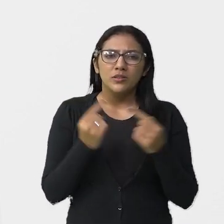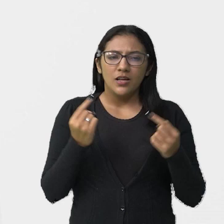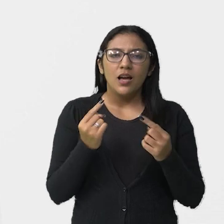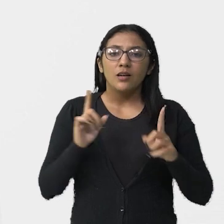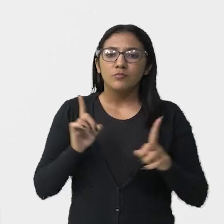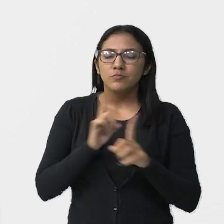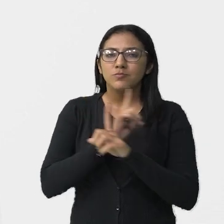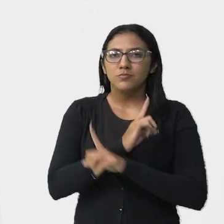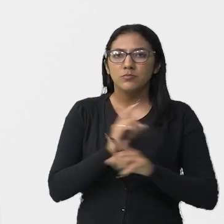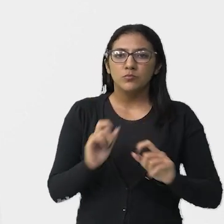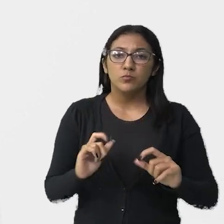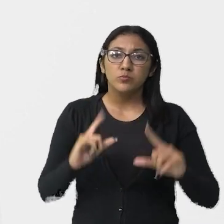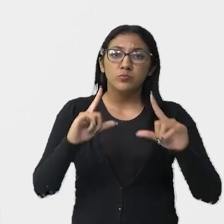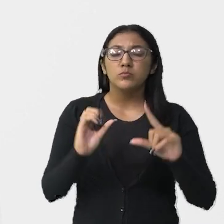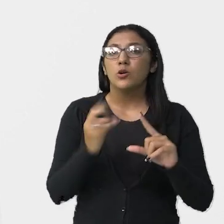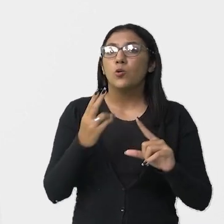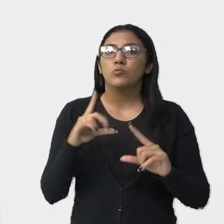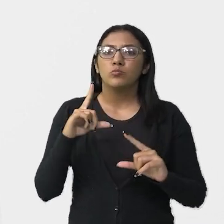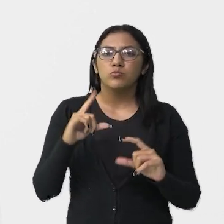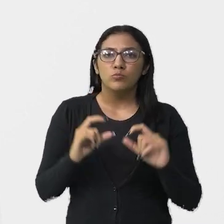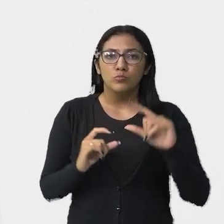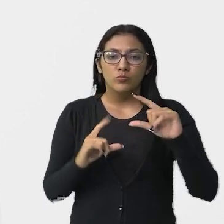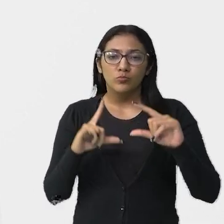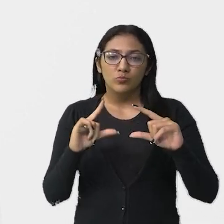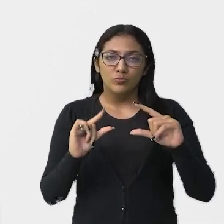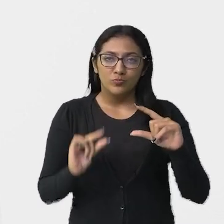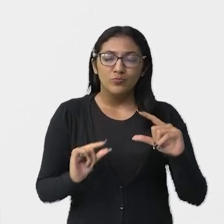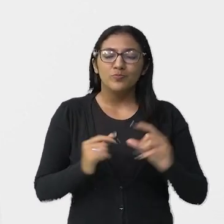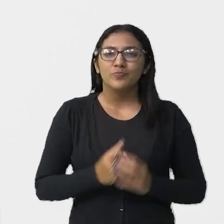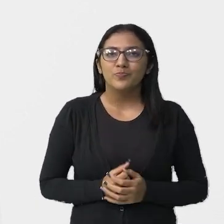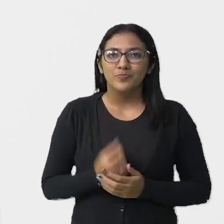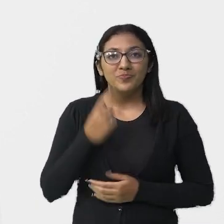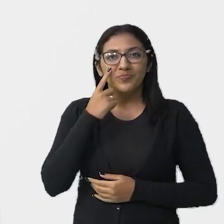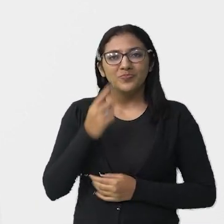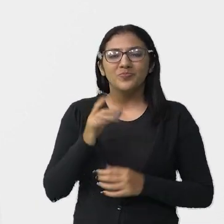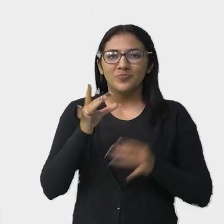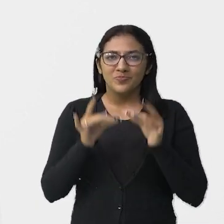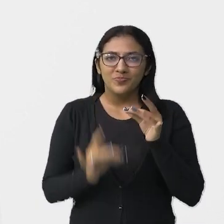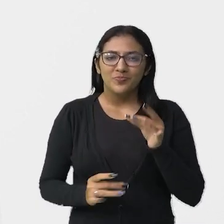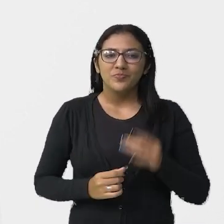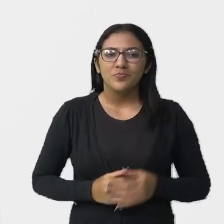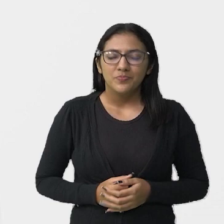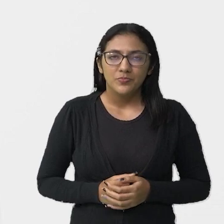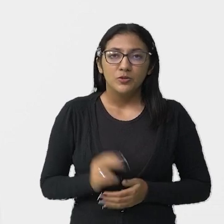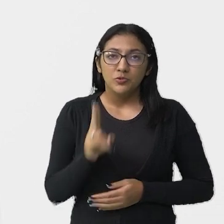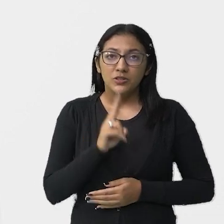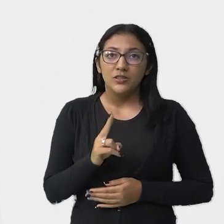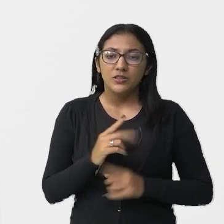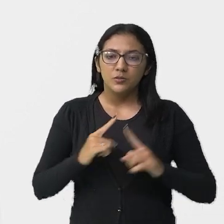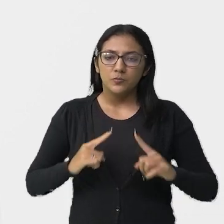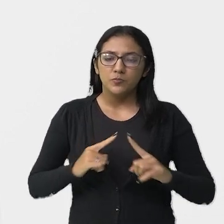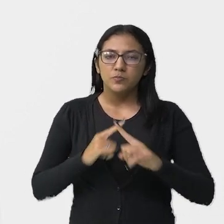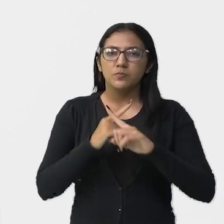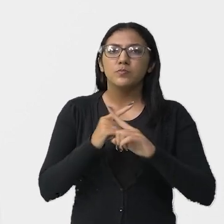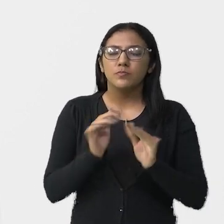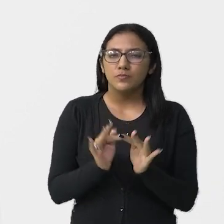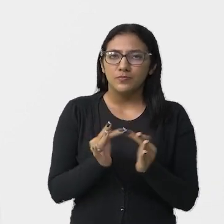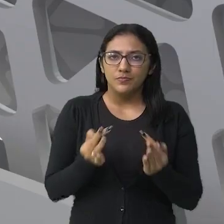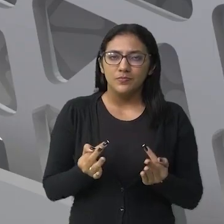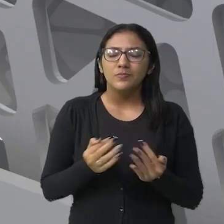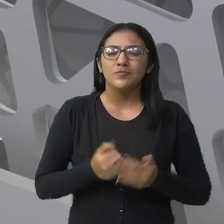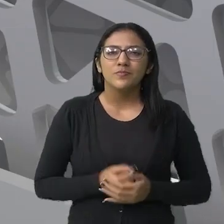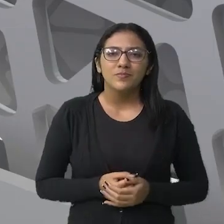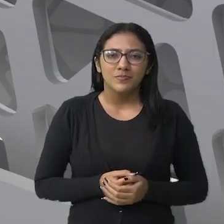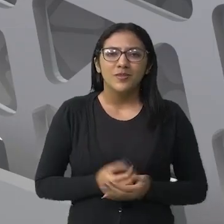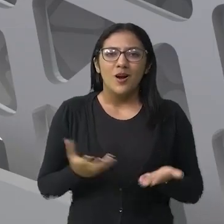grandezas inversamente proporcionais. Olha o detalhamento também, regra de 3 simples. Então vamos,